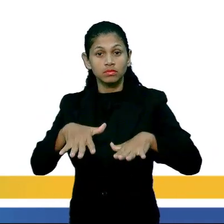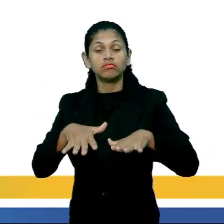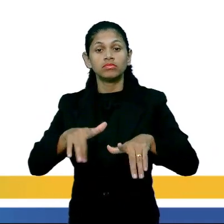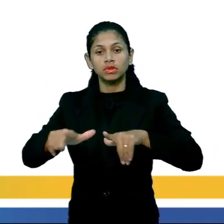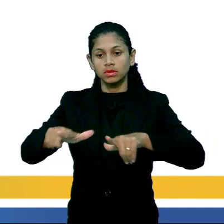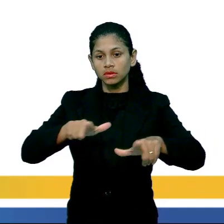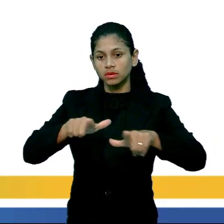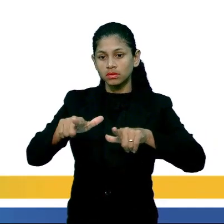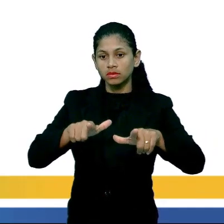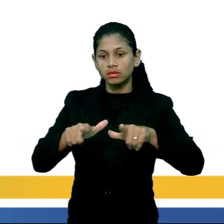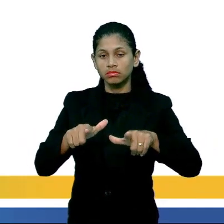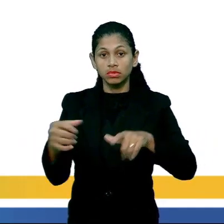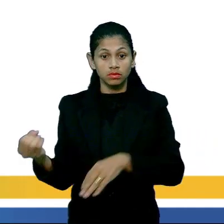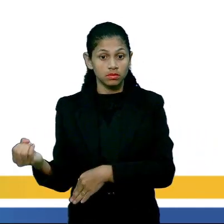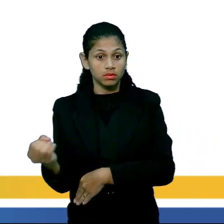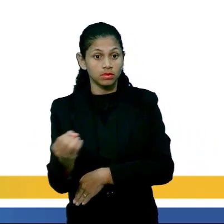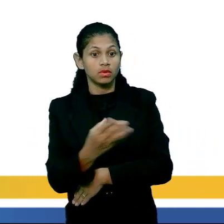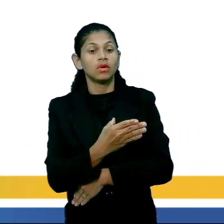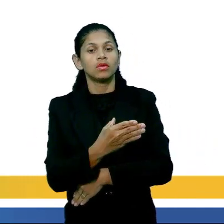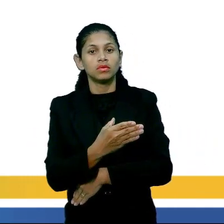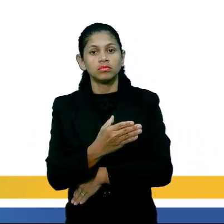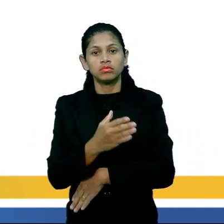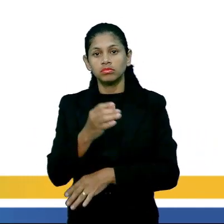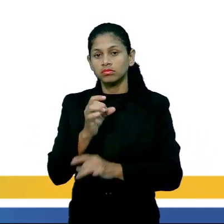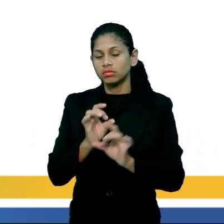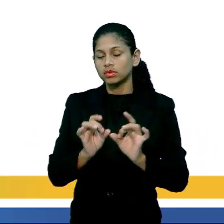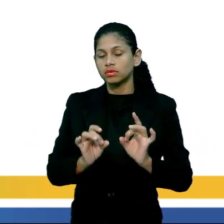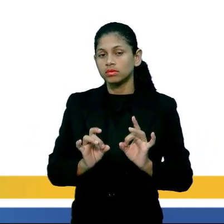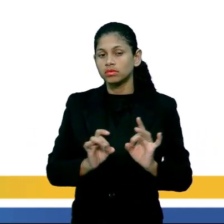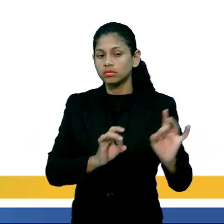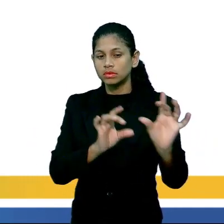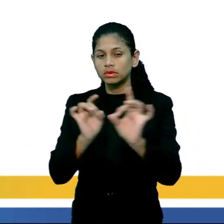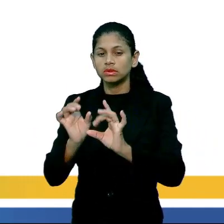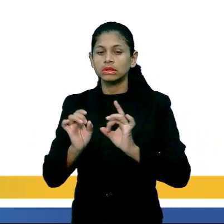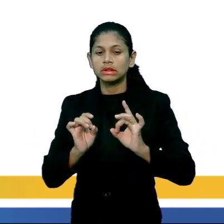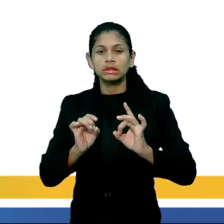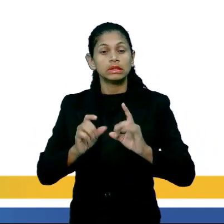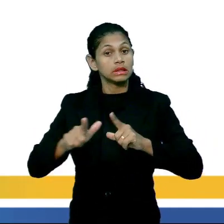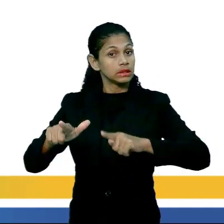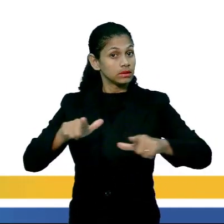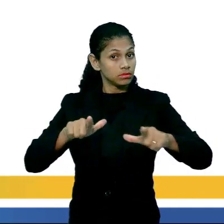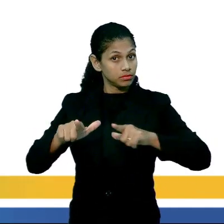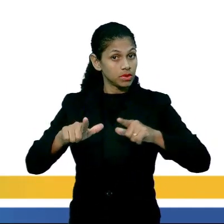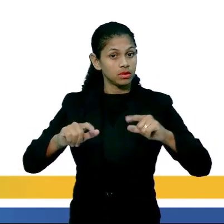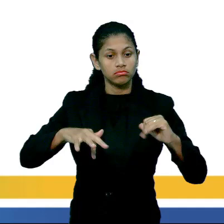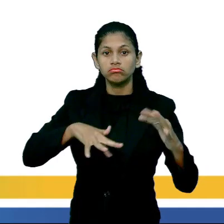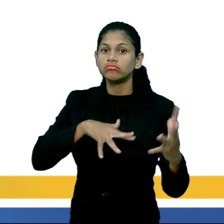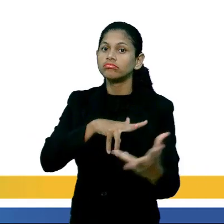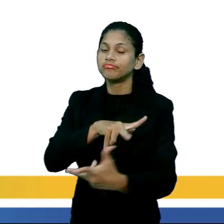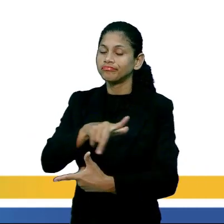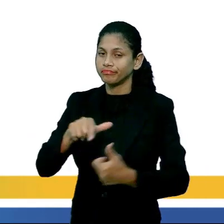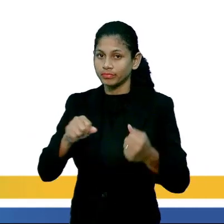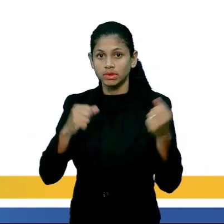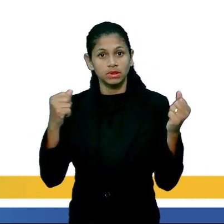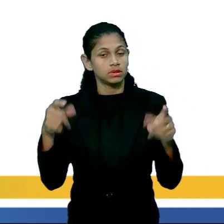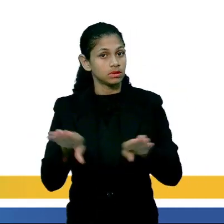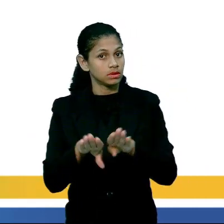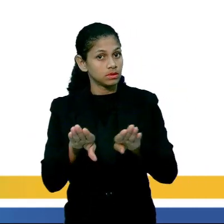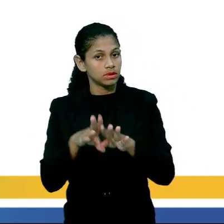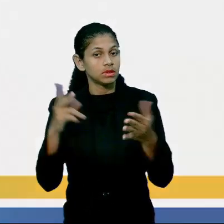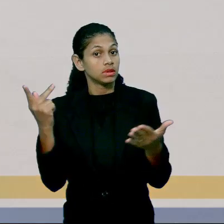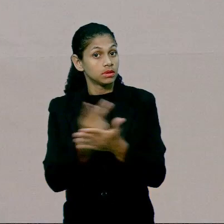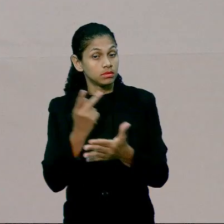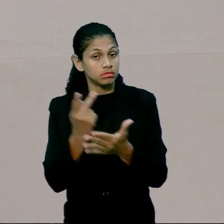no mercado de trabalho globalizado. Também não é a nossa resposta, até porque